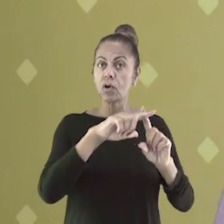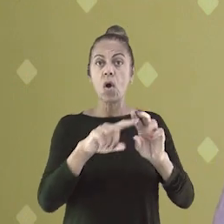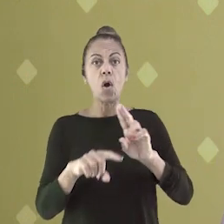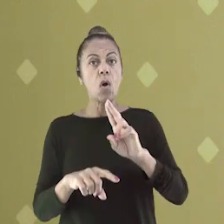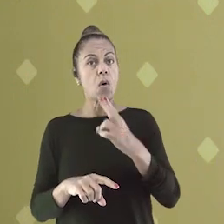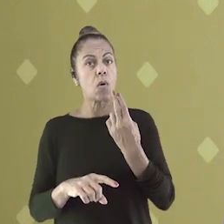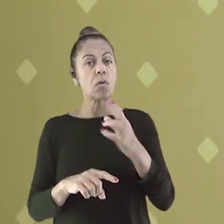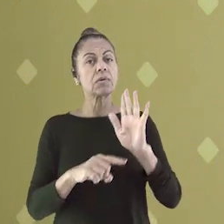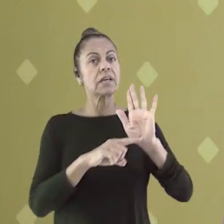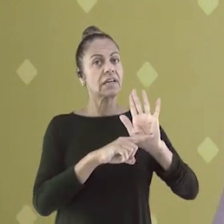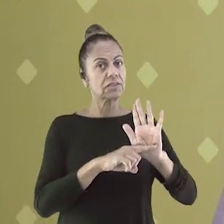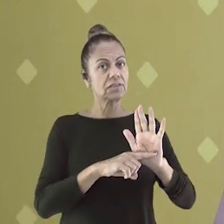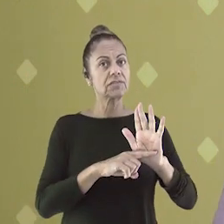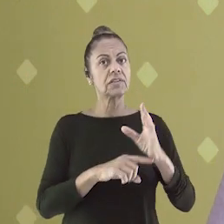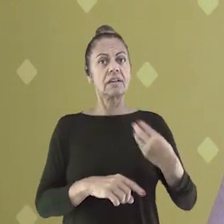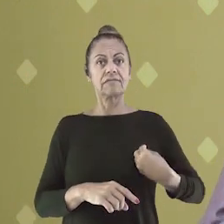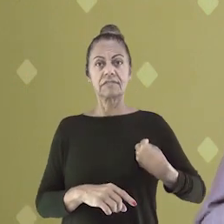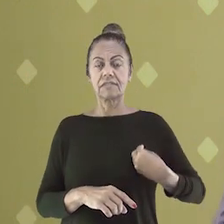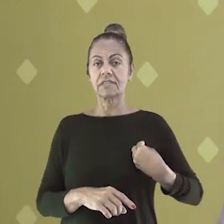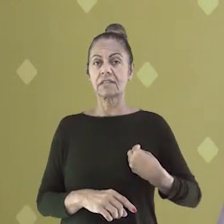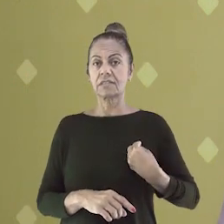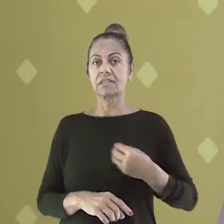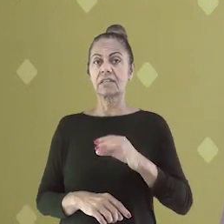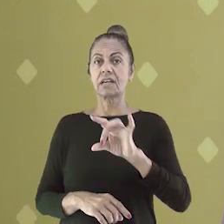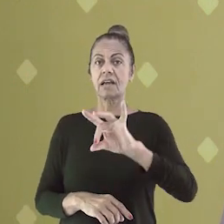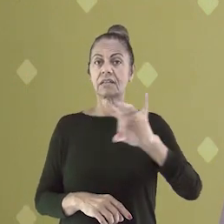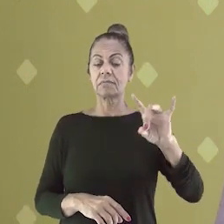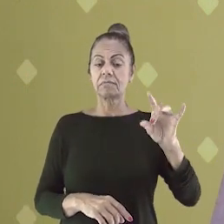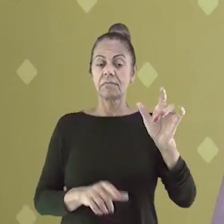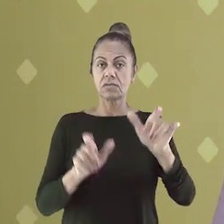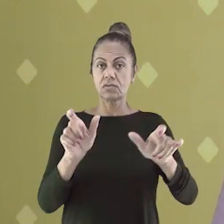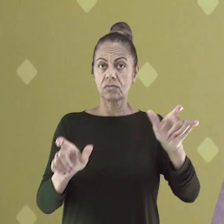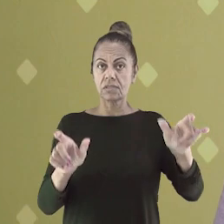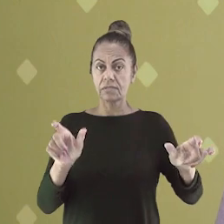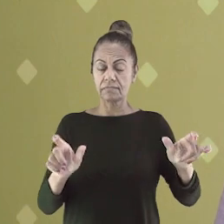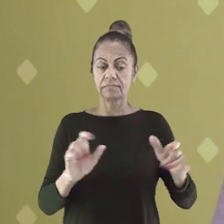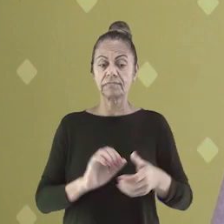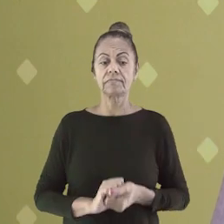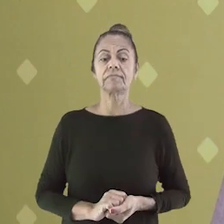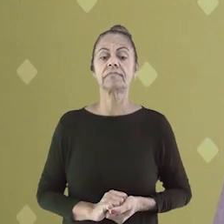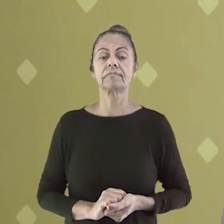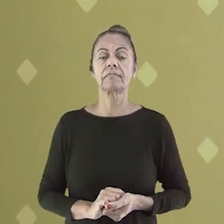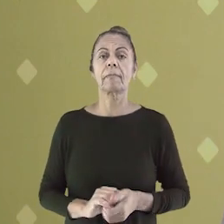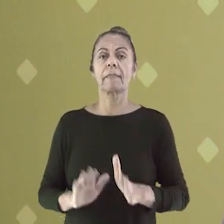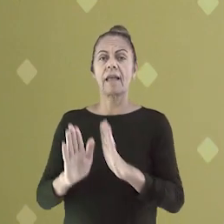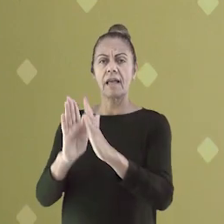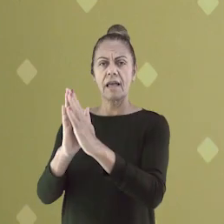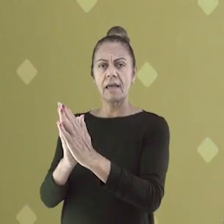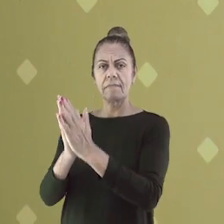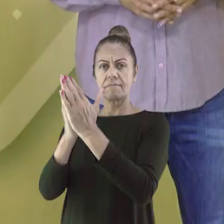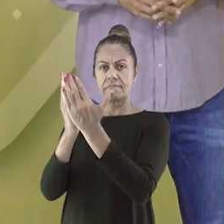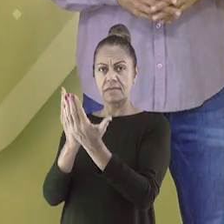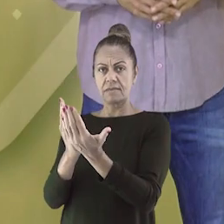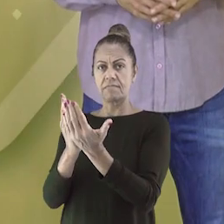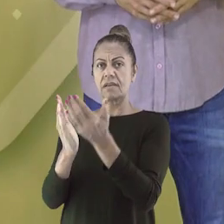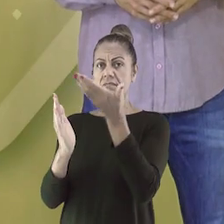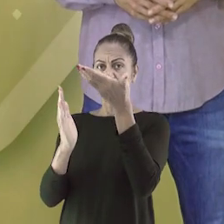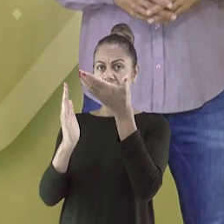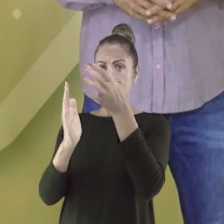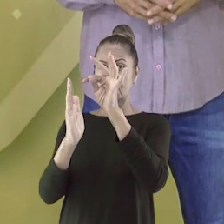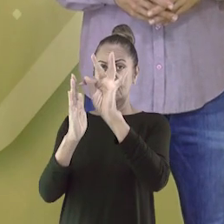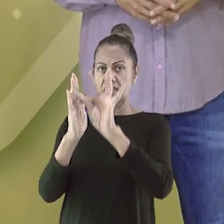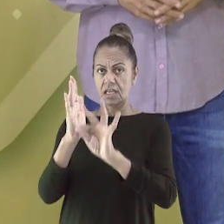ou negativamente a vida das pessoas, e a comunicação com essas entidades faz parte das suas práticas religiosas.